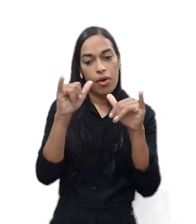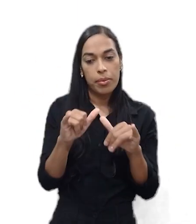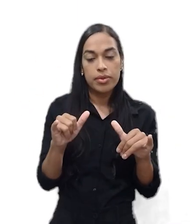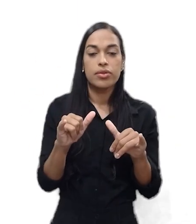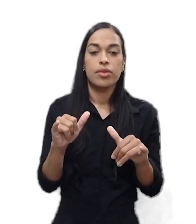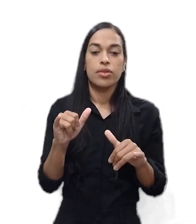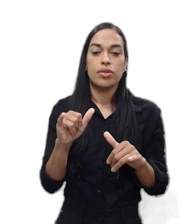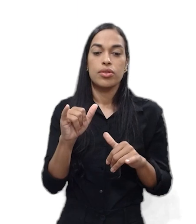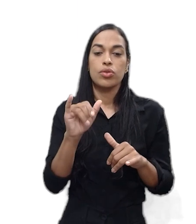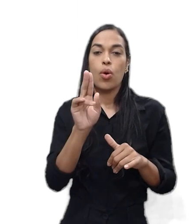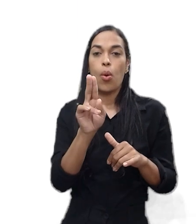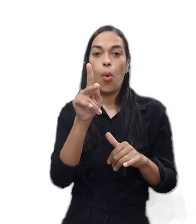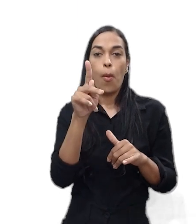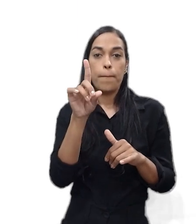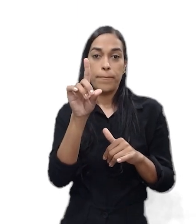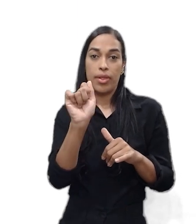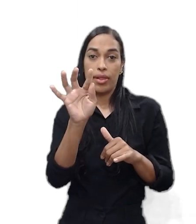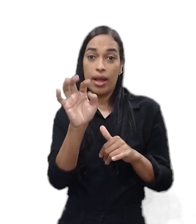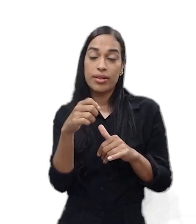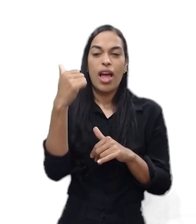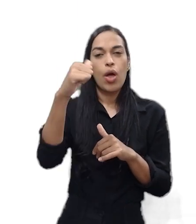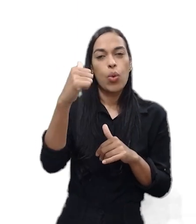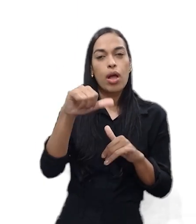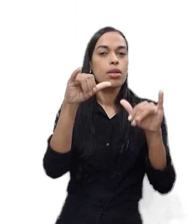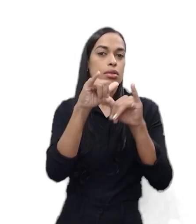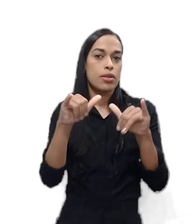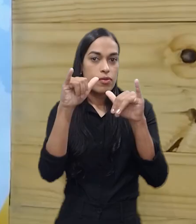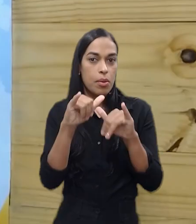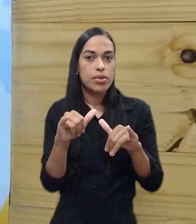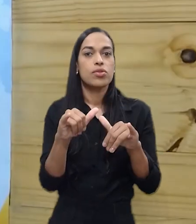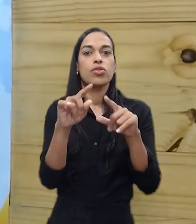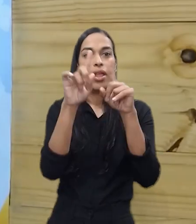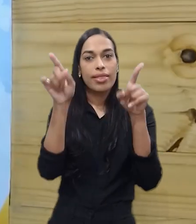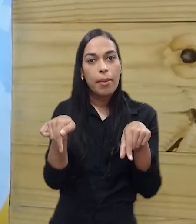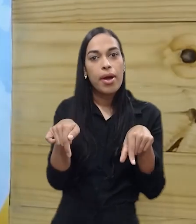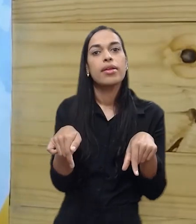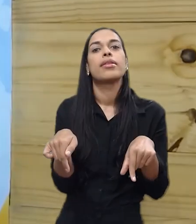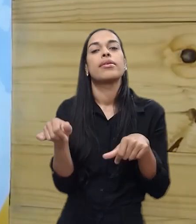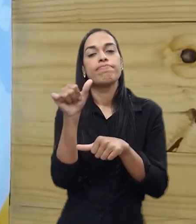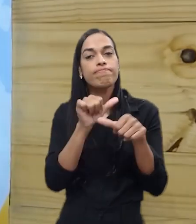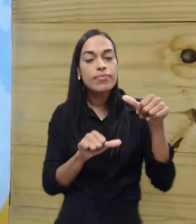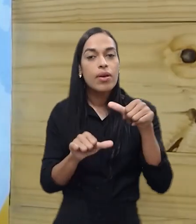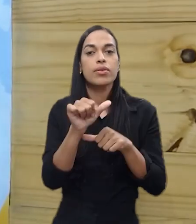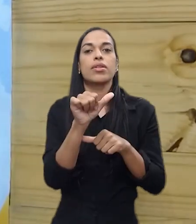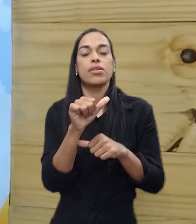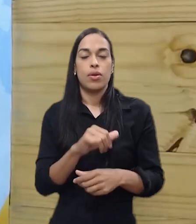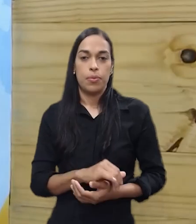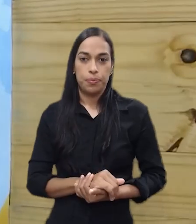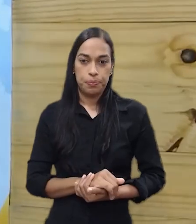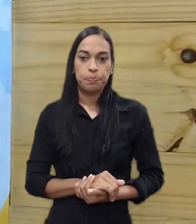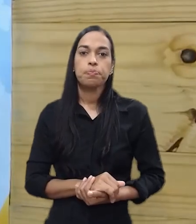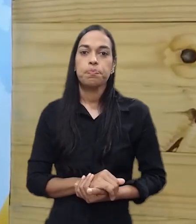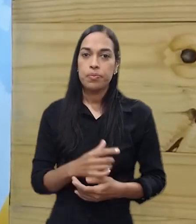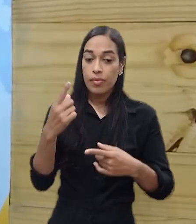O comando update, ele atualiza registros existentes na tabela. Ele faz a alteração,